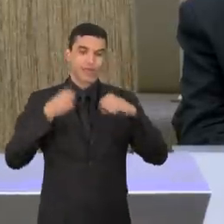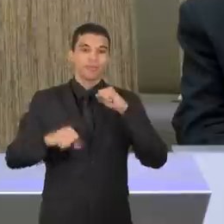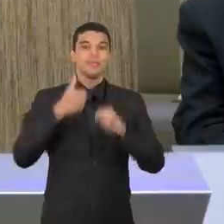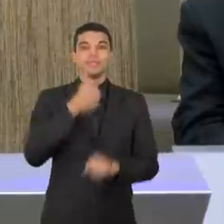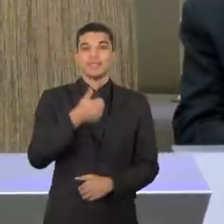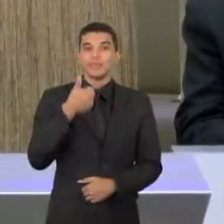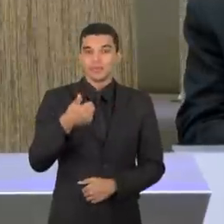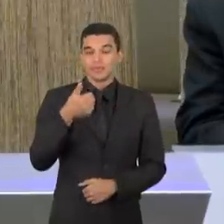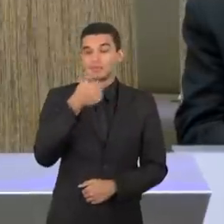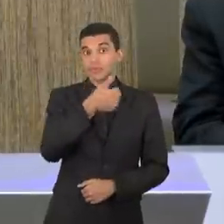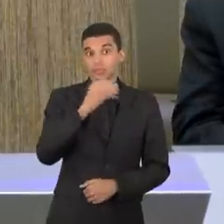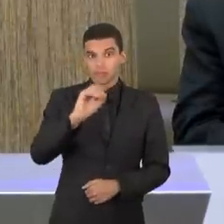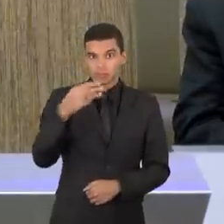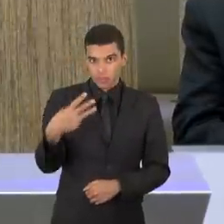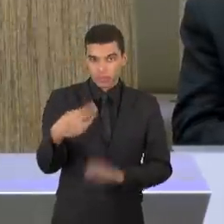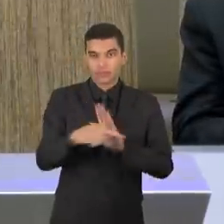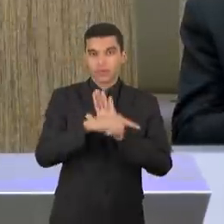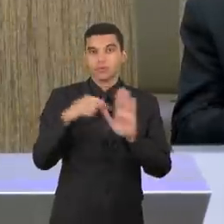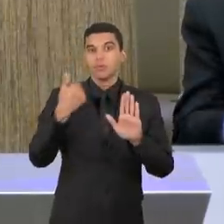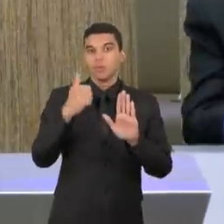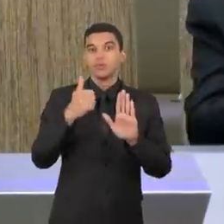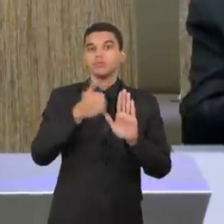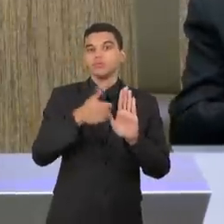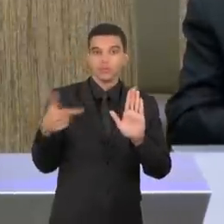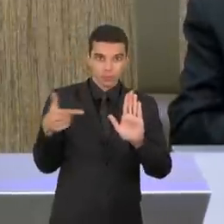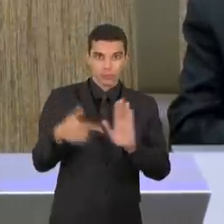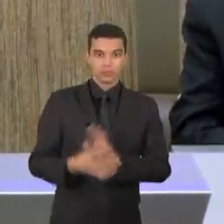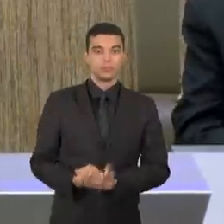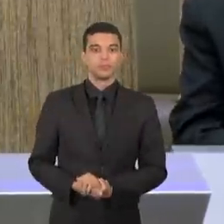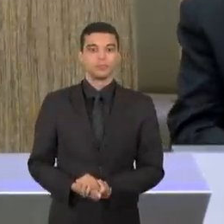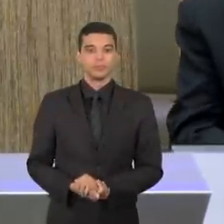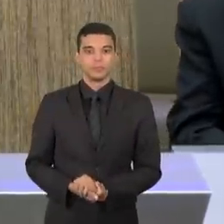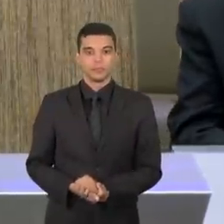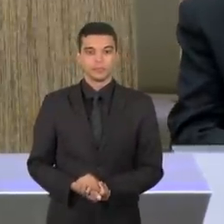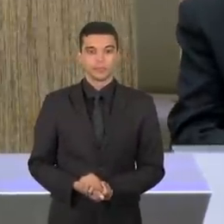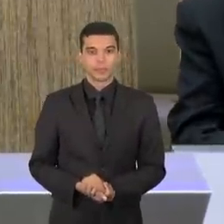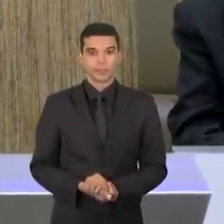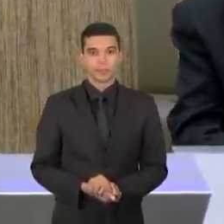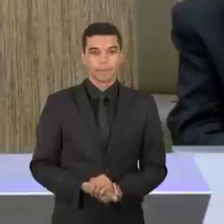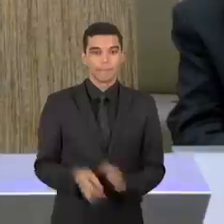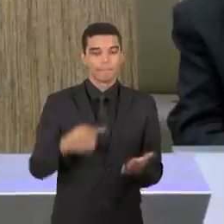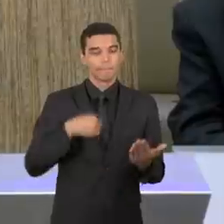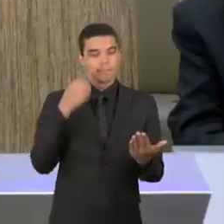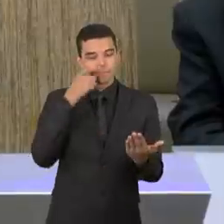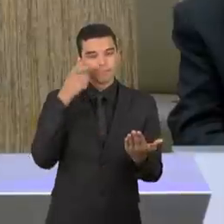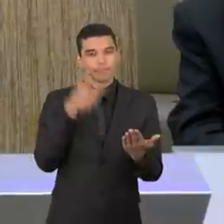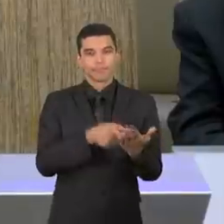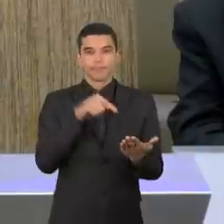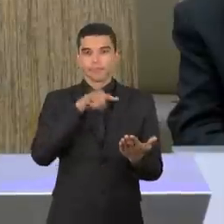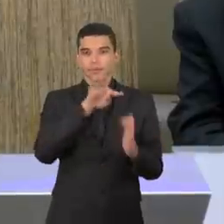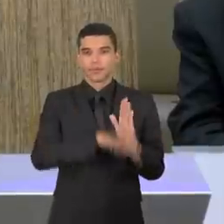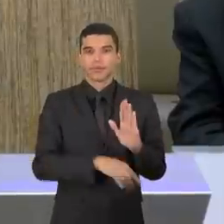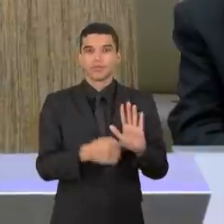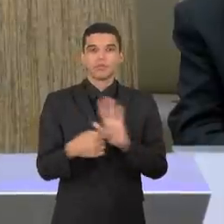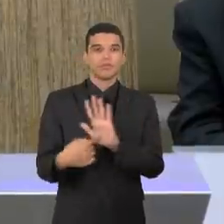acho bonito a expressão quando ele tenta explicar a misericórdia de Deus. Ele diz assim: